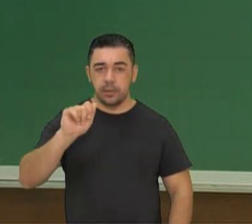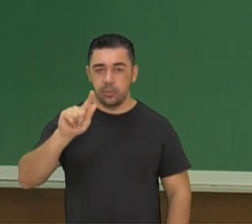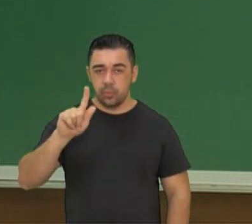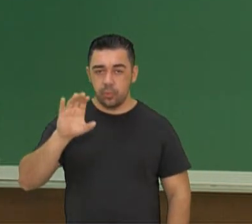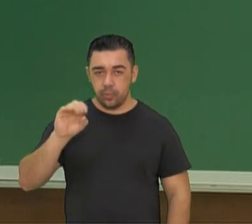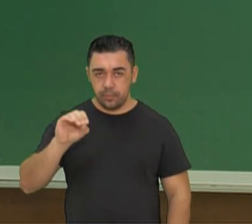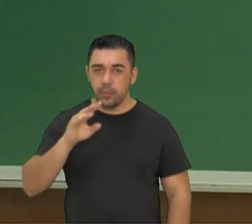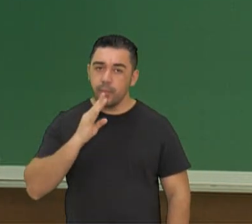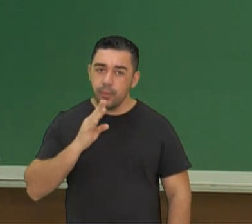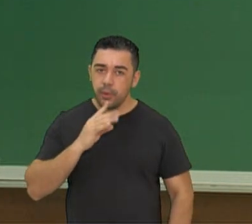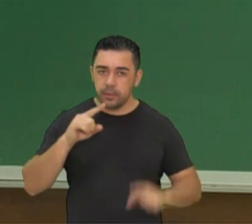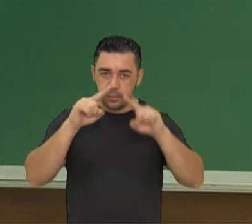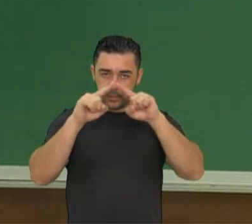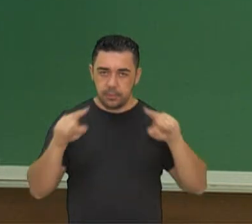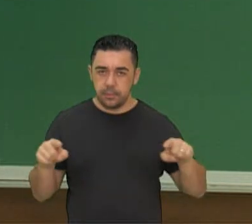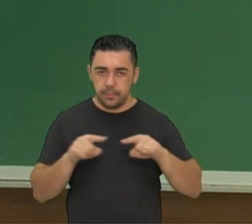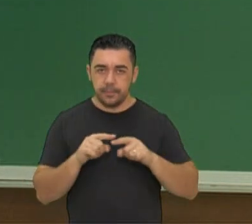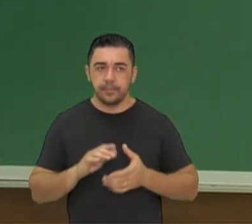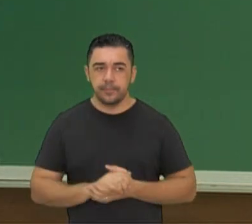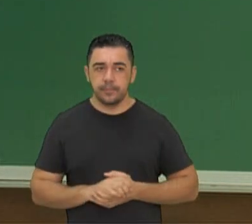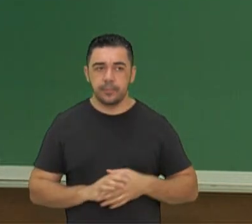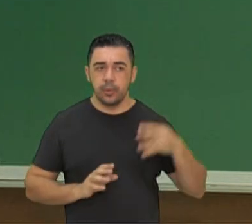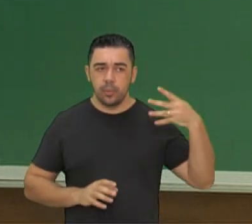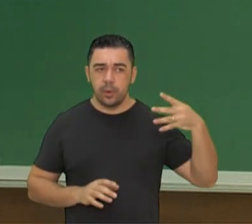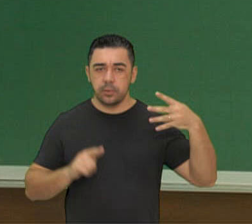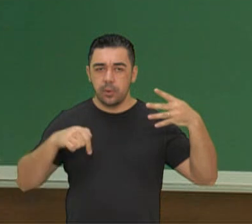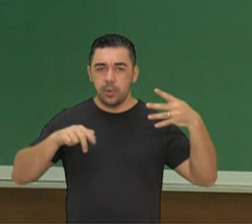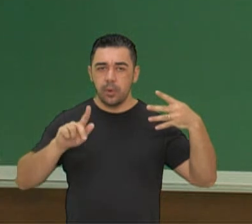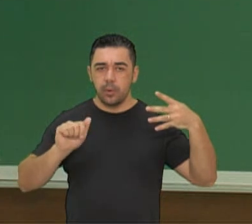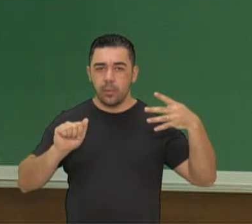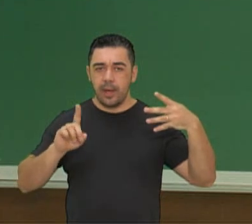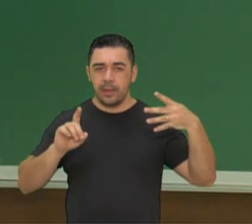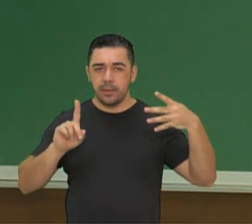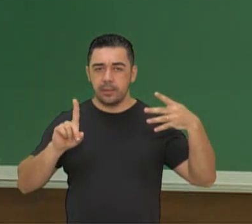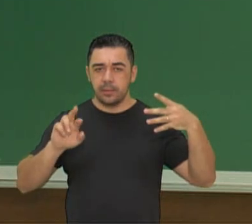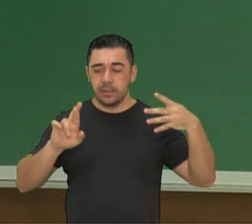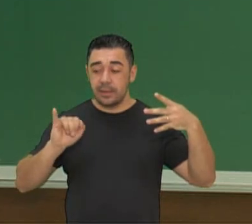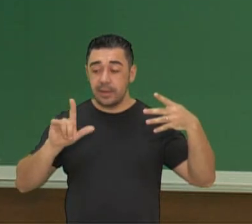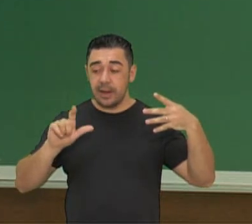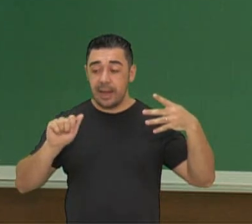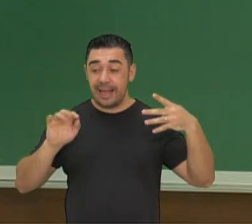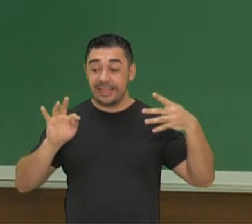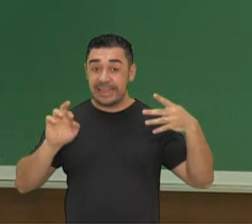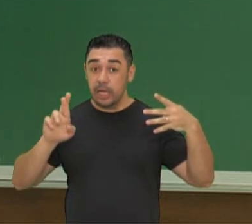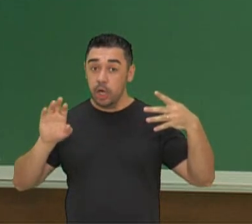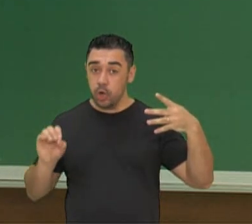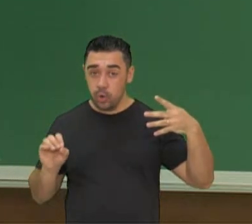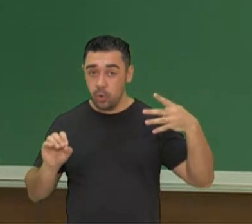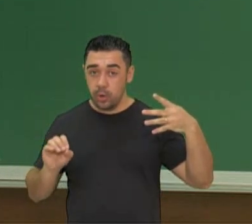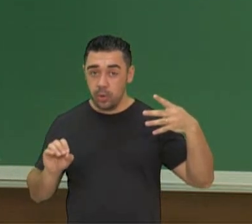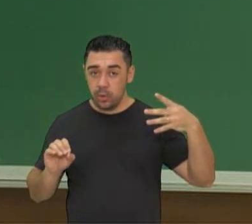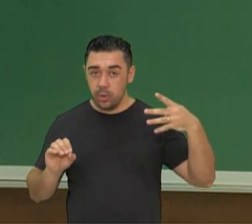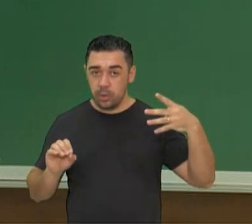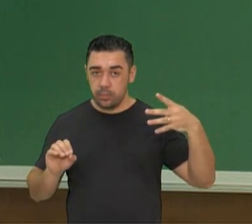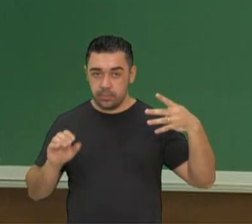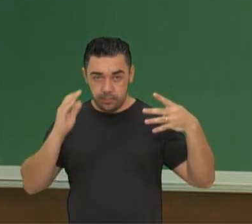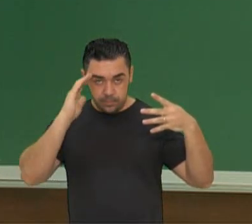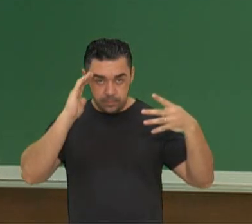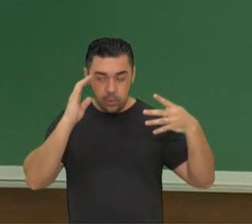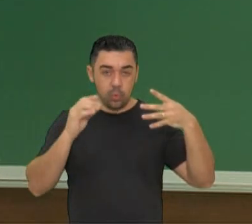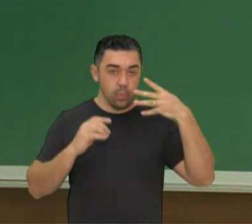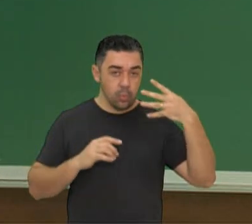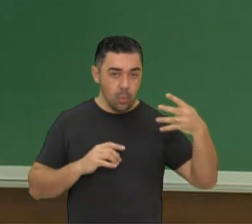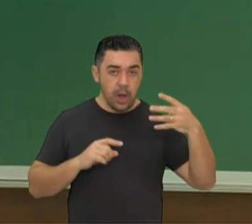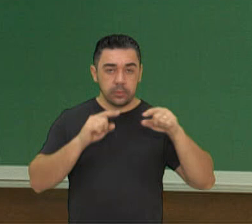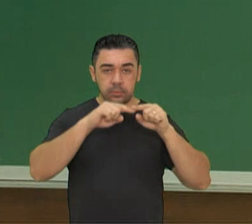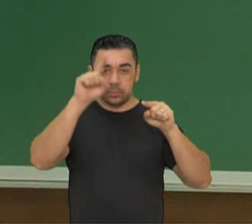triângulo. Conhece o triângulo? Conhece, né? Com 4 lados eu tenho quadrado. Não, eu não tenho quadrado. Eu tenho quadrilátero.